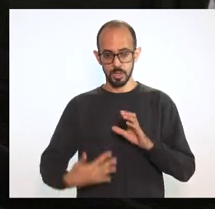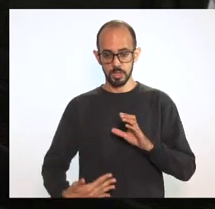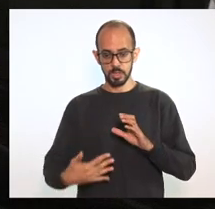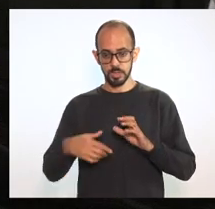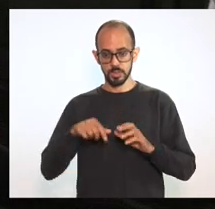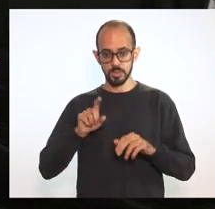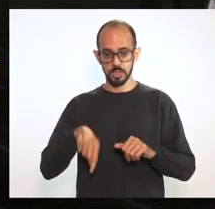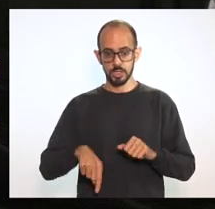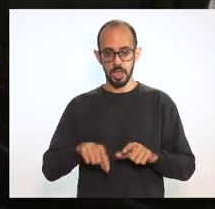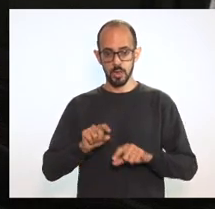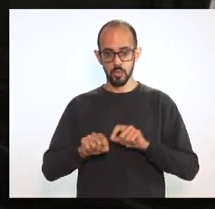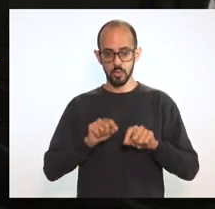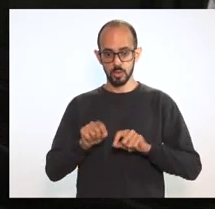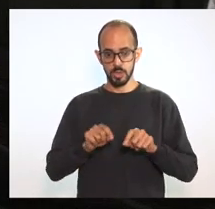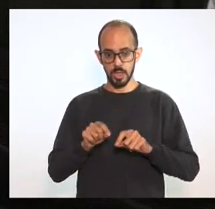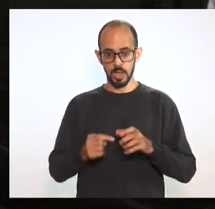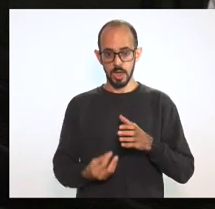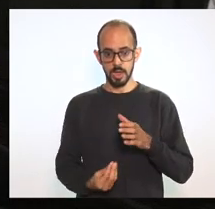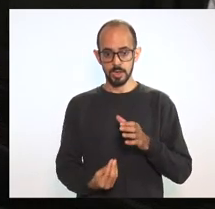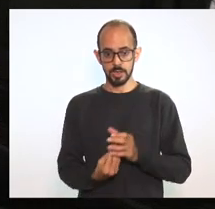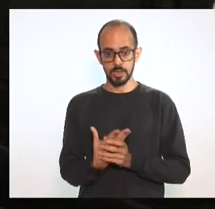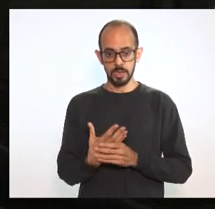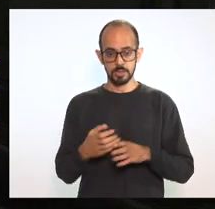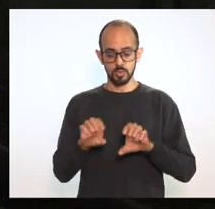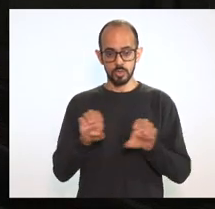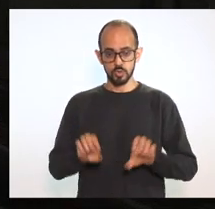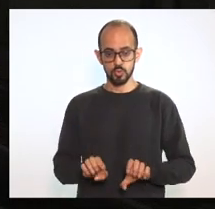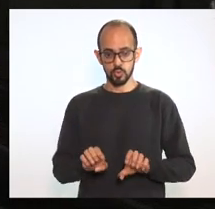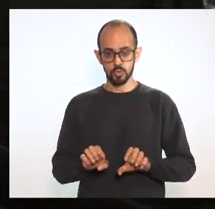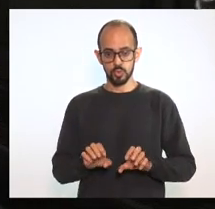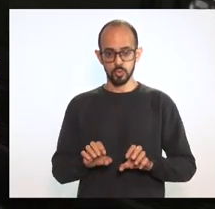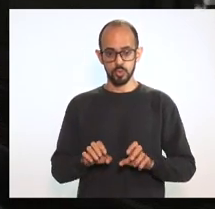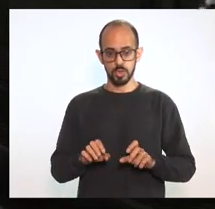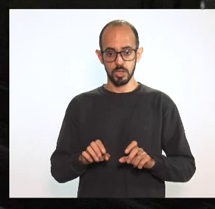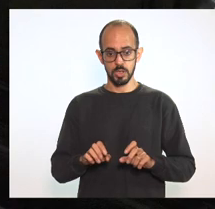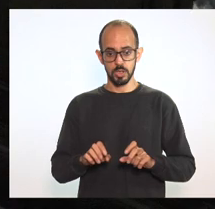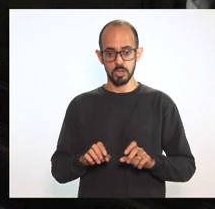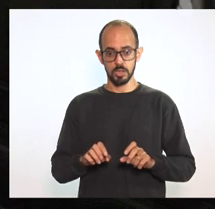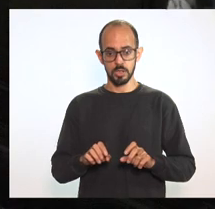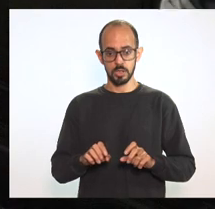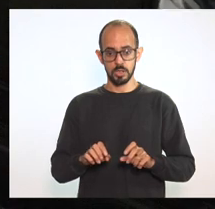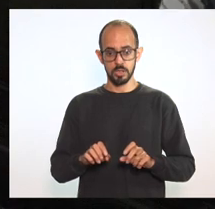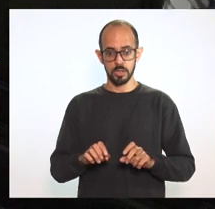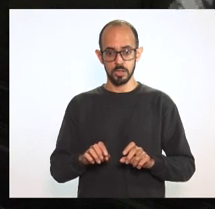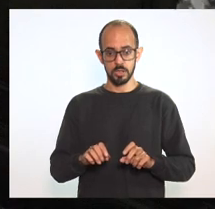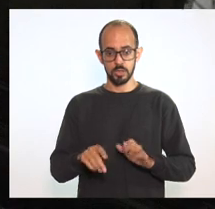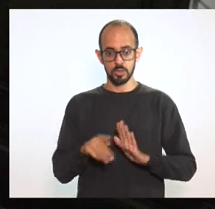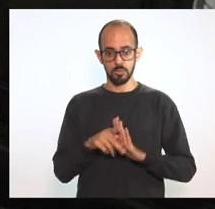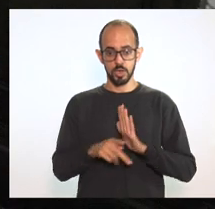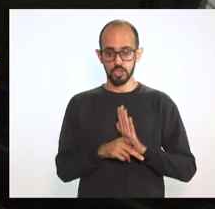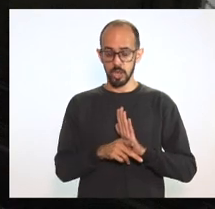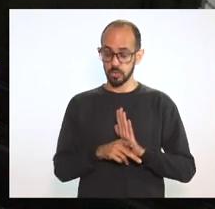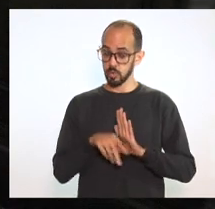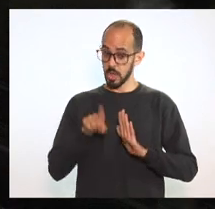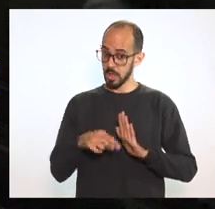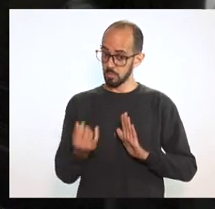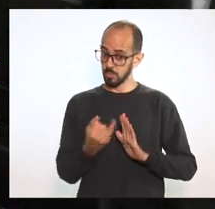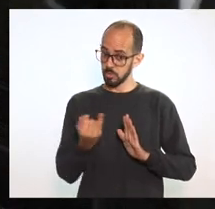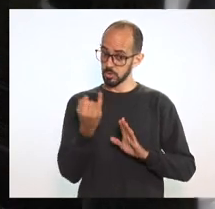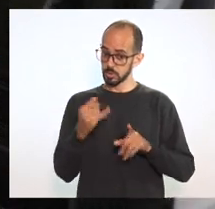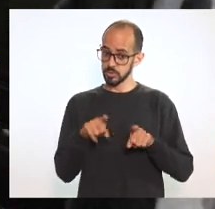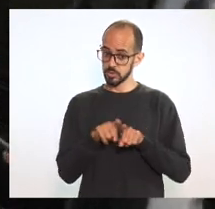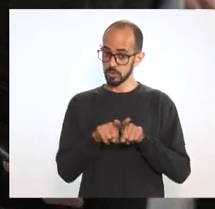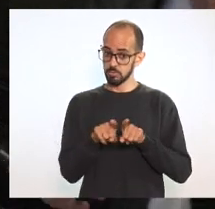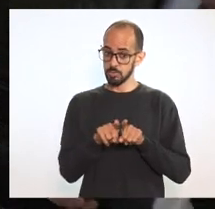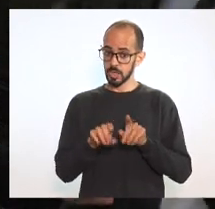questão relacionada à ampliação do escopo do projeto para o conjunto dos servidores públicos. Esse é um outro ponto importante da emenda